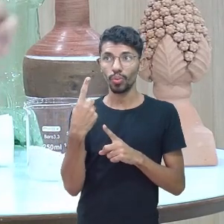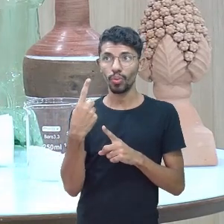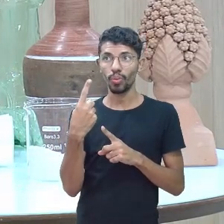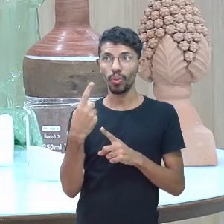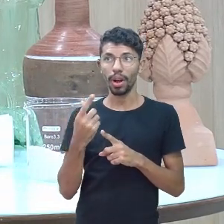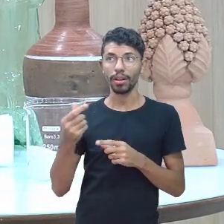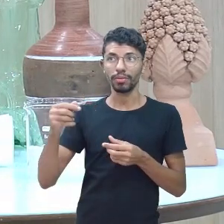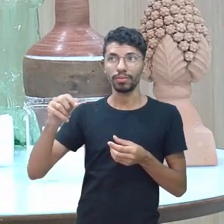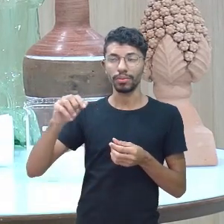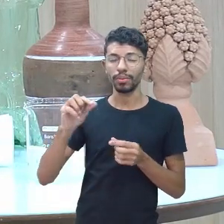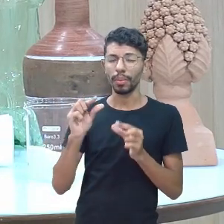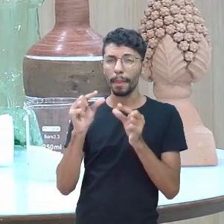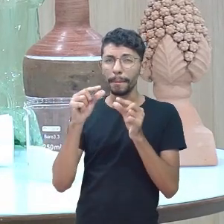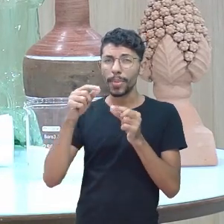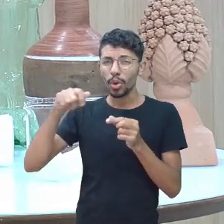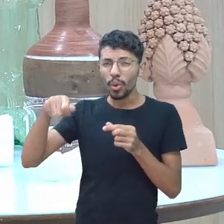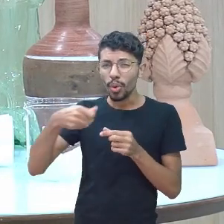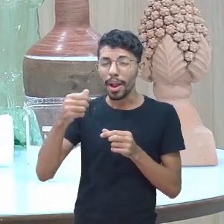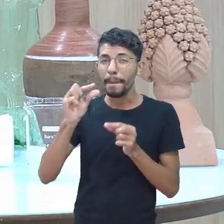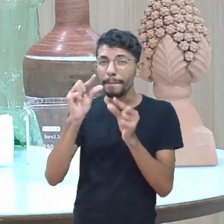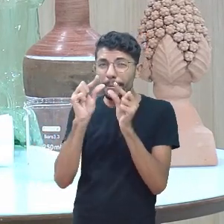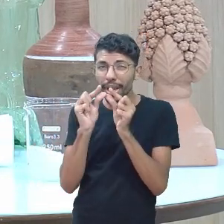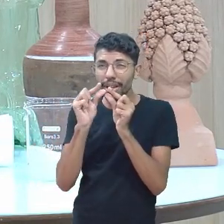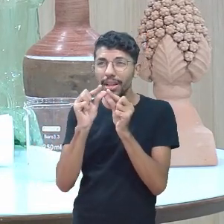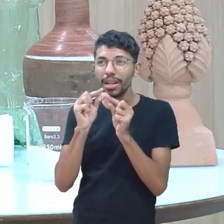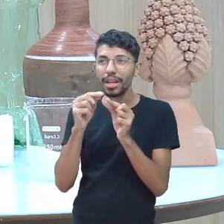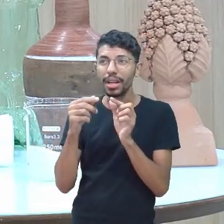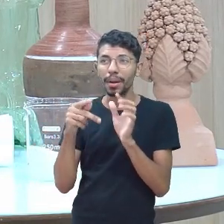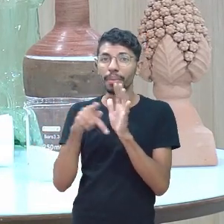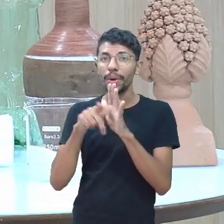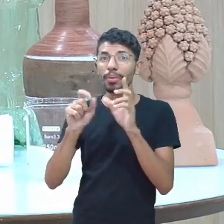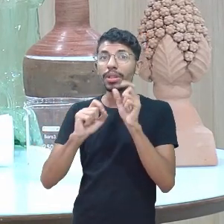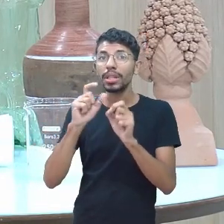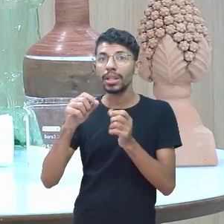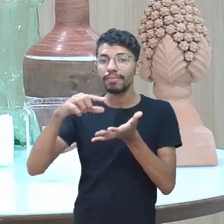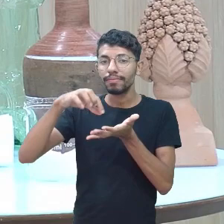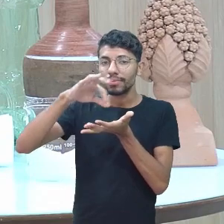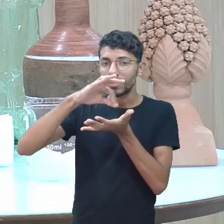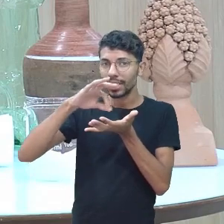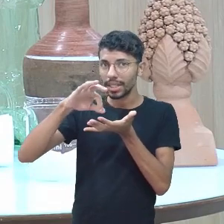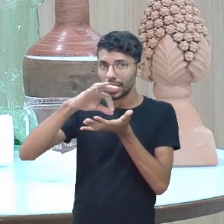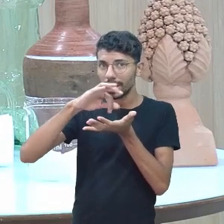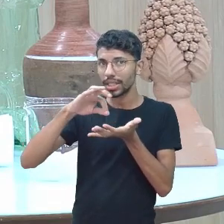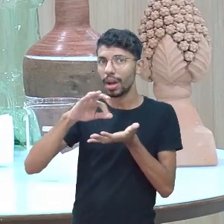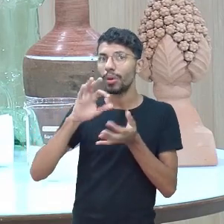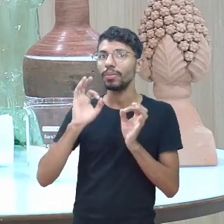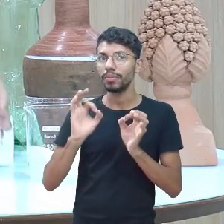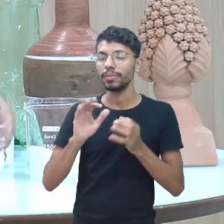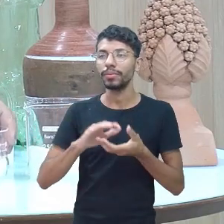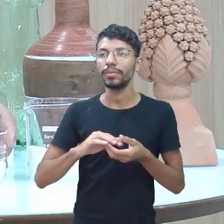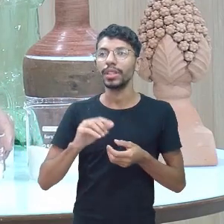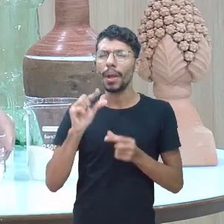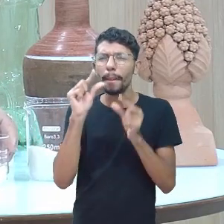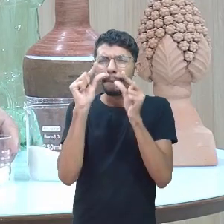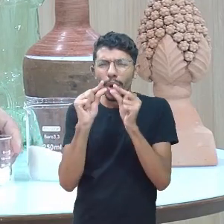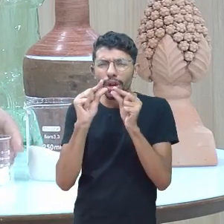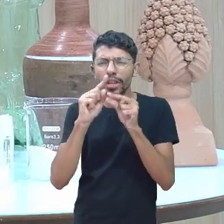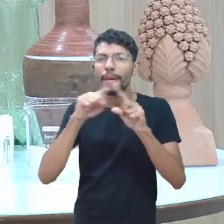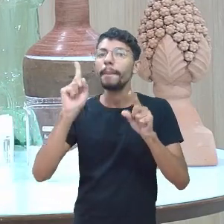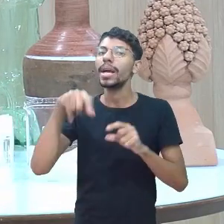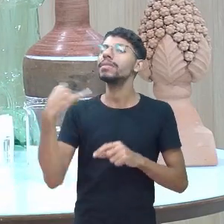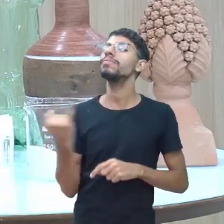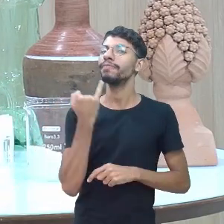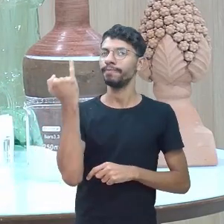está falando e é tão pouquinho. Pois é, mesmo tão pouquinho, ele é muito importante. Então, agora, com essa mistura